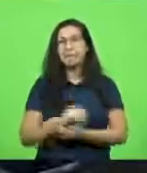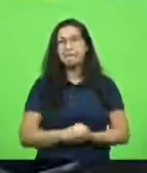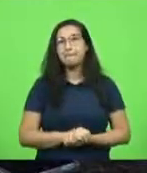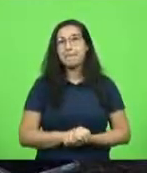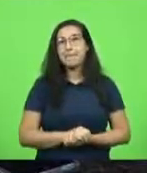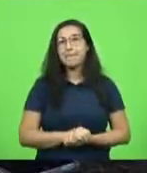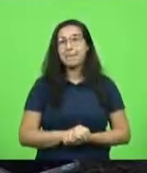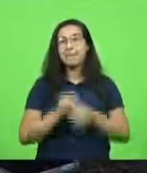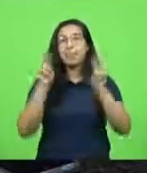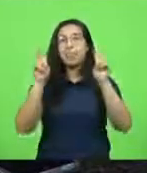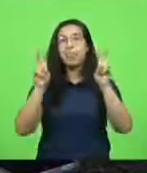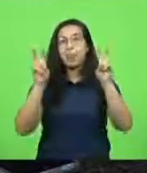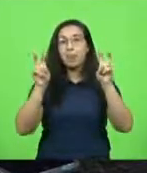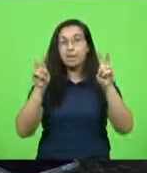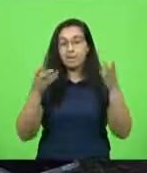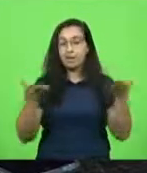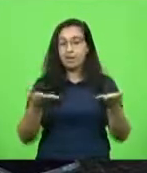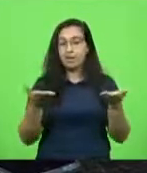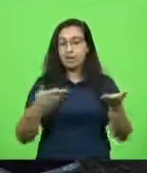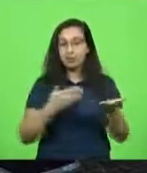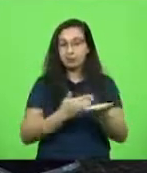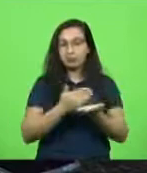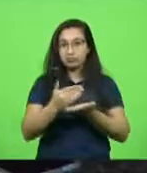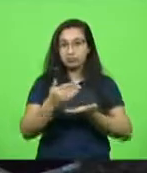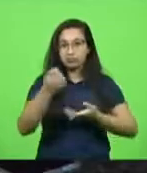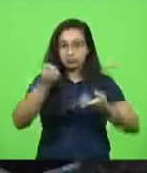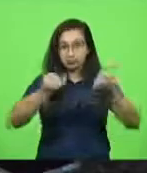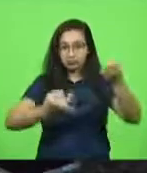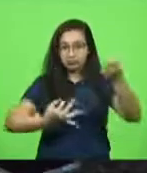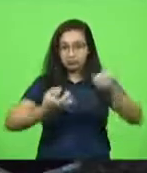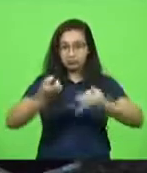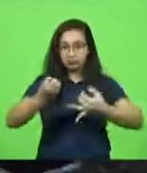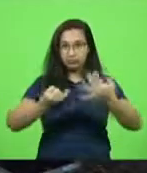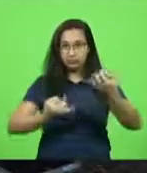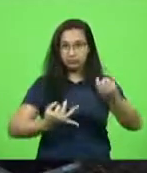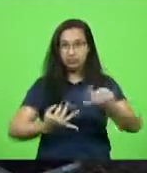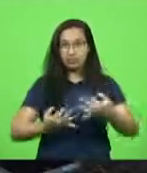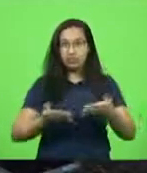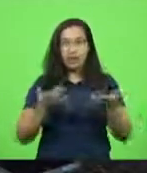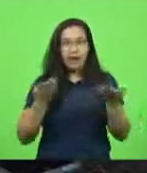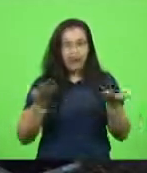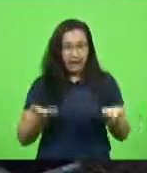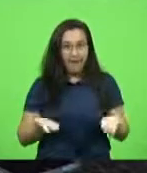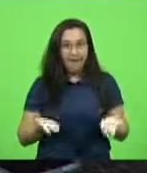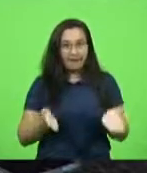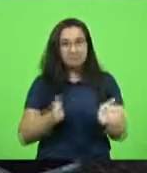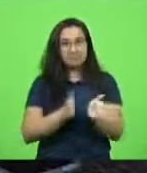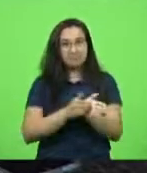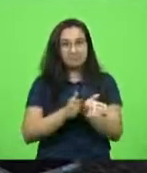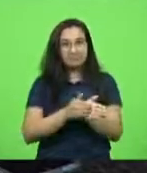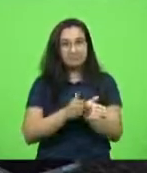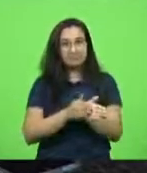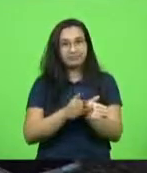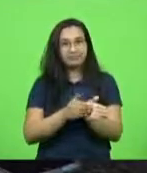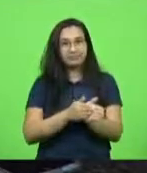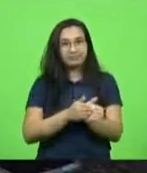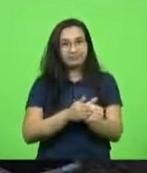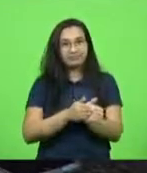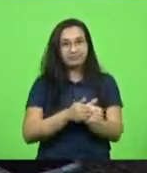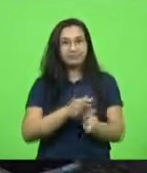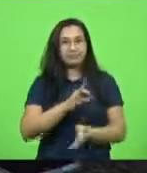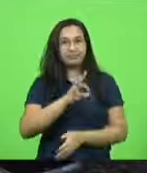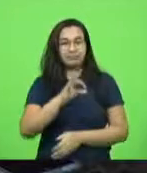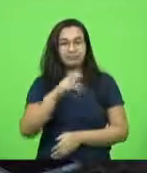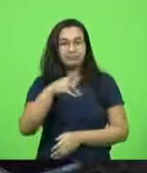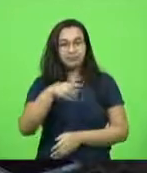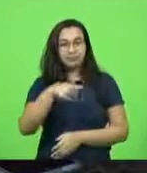assunto que me traz a a hoje né a fazer o uso da palavra é parabenizar o Comando Geral da Polícia